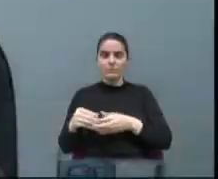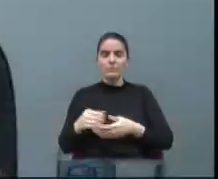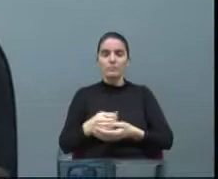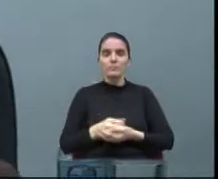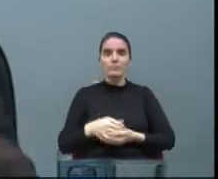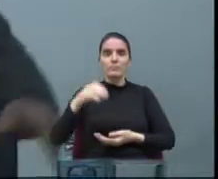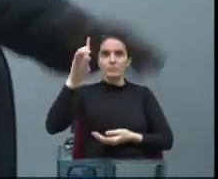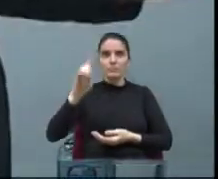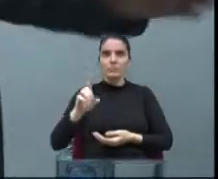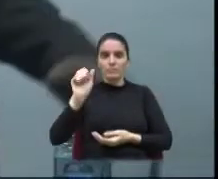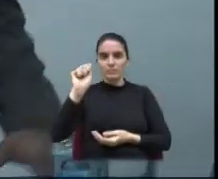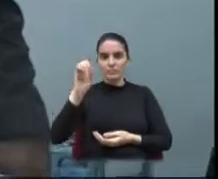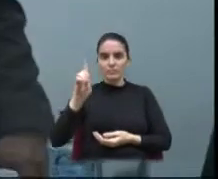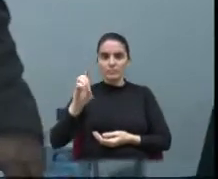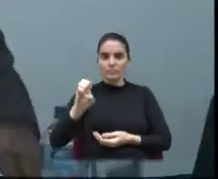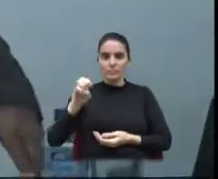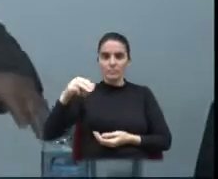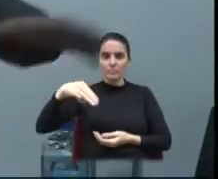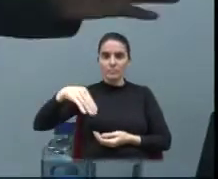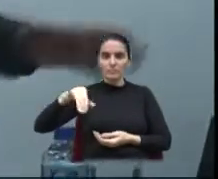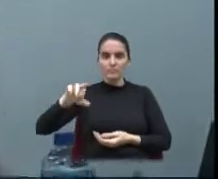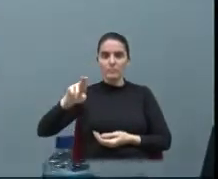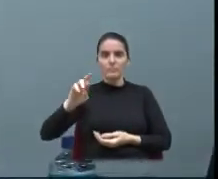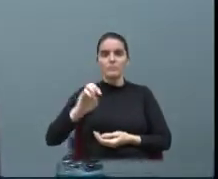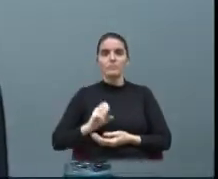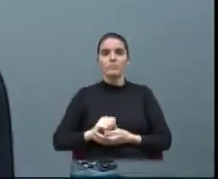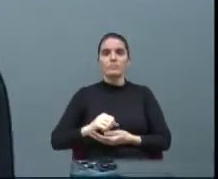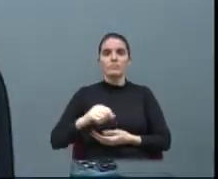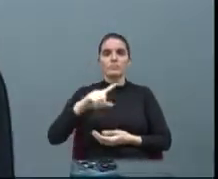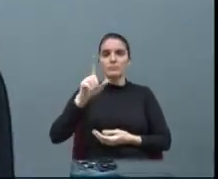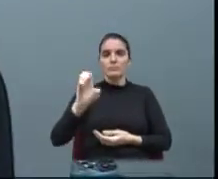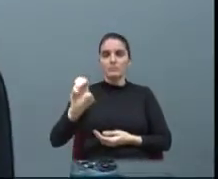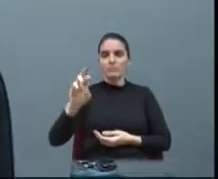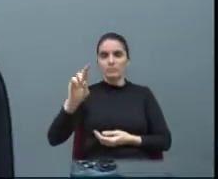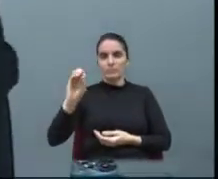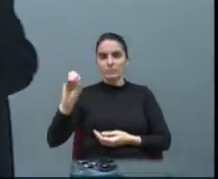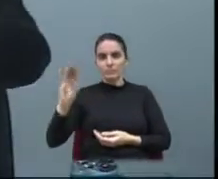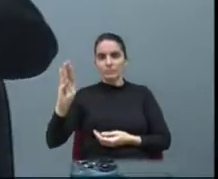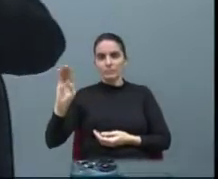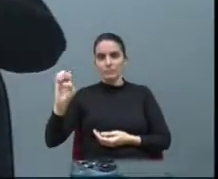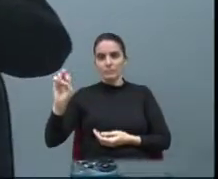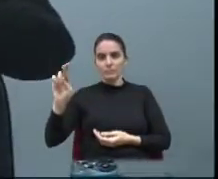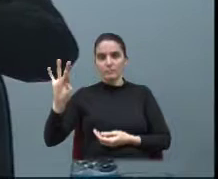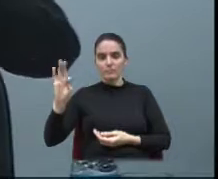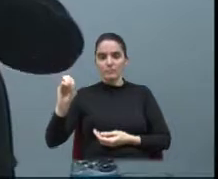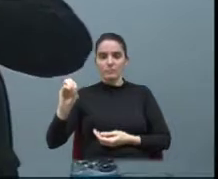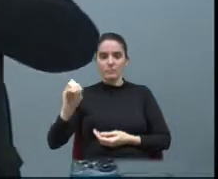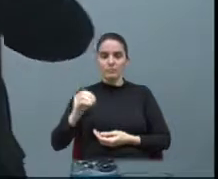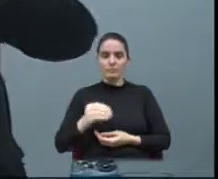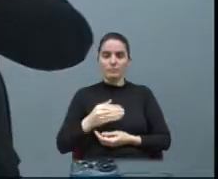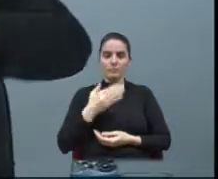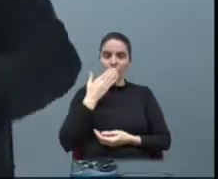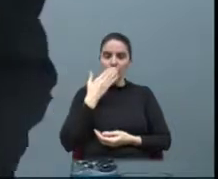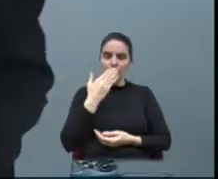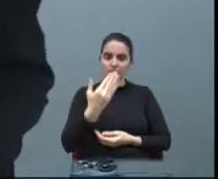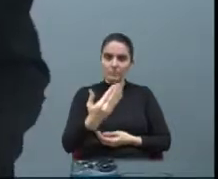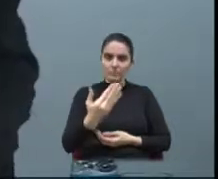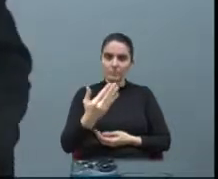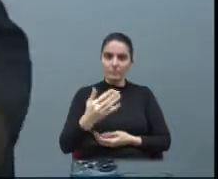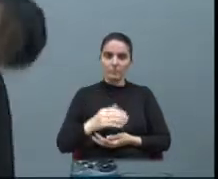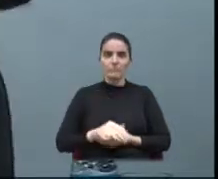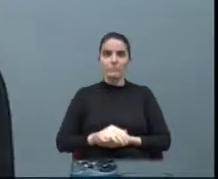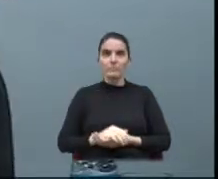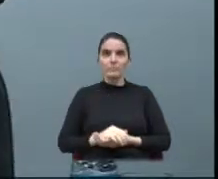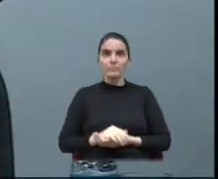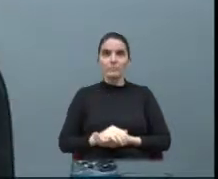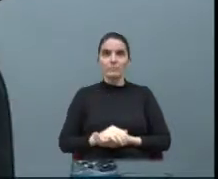diretor Ademir, Nilamon, Zé Roberto, dezenas de jovens, gostaria a complacência do plenário dessa casa para